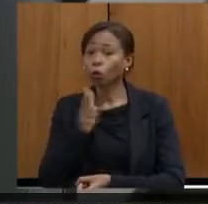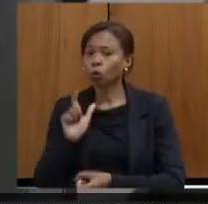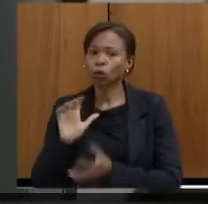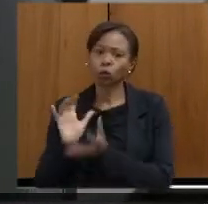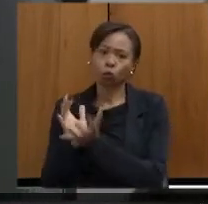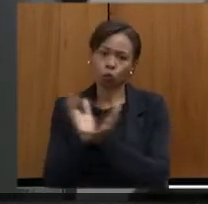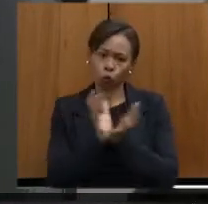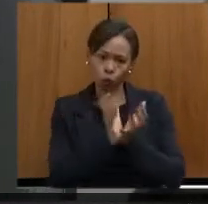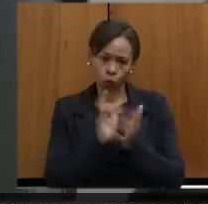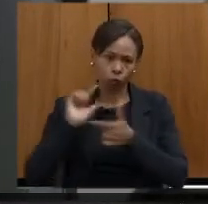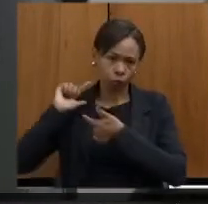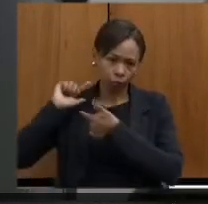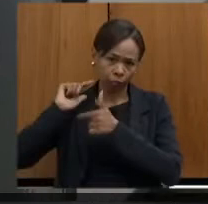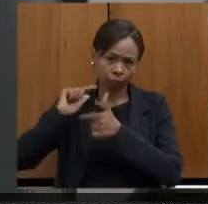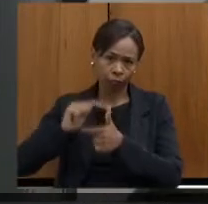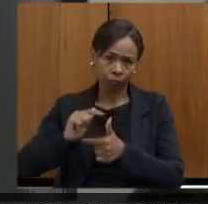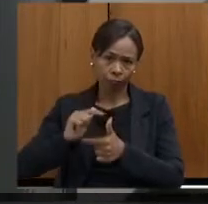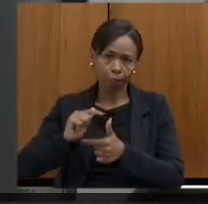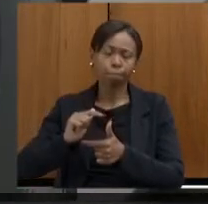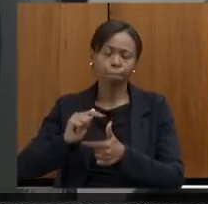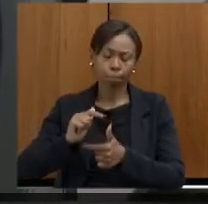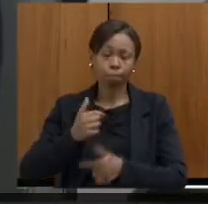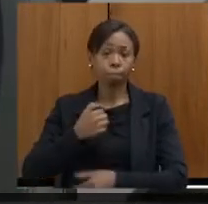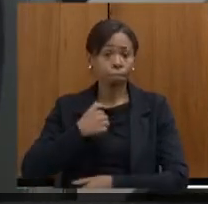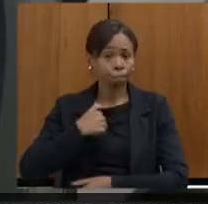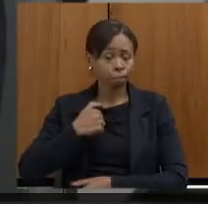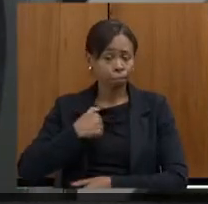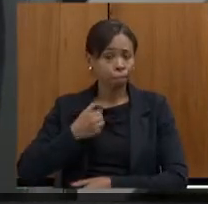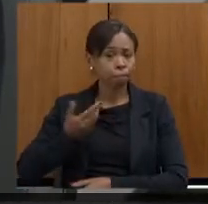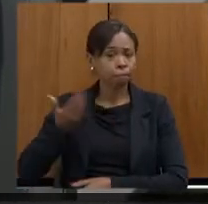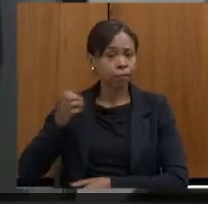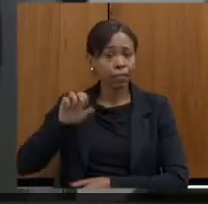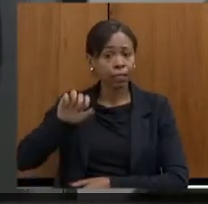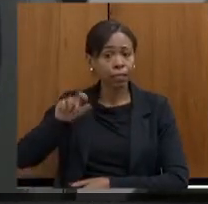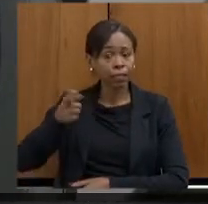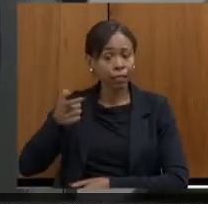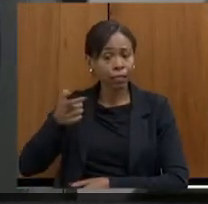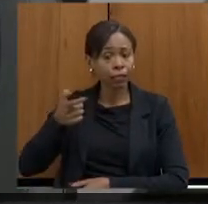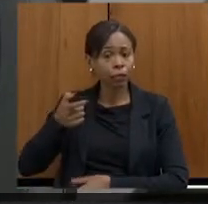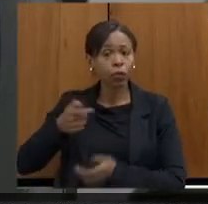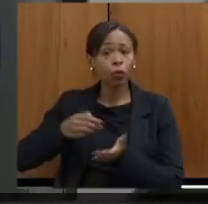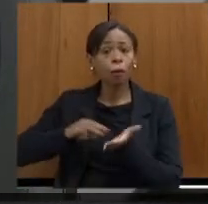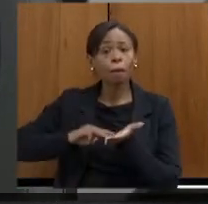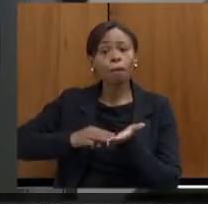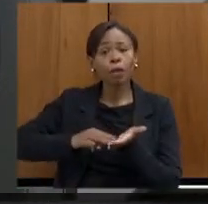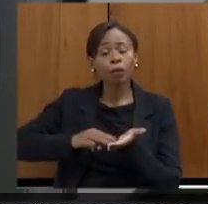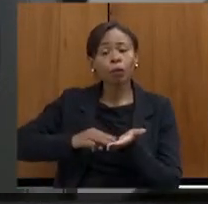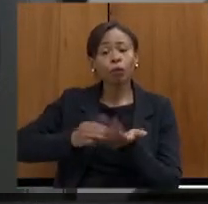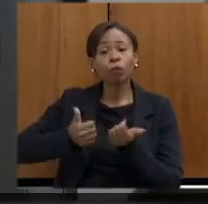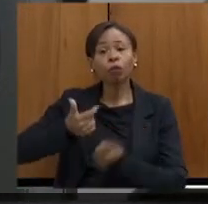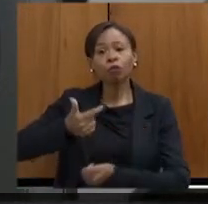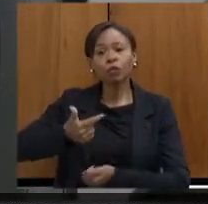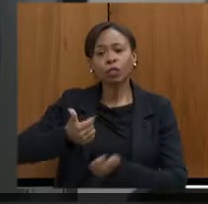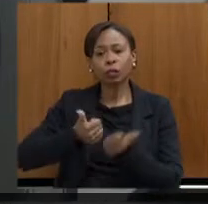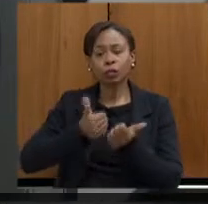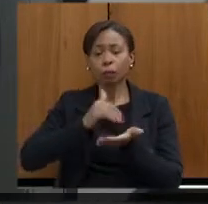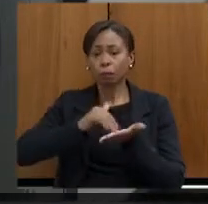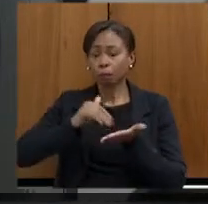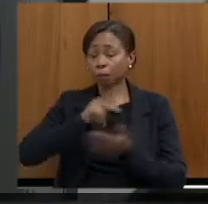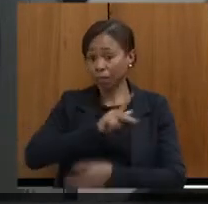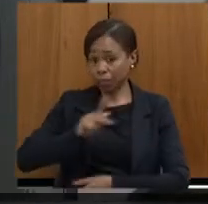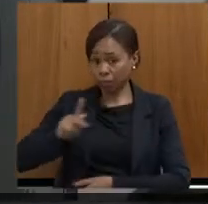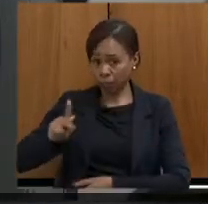tradicionais. Fui membro, no primeiro biênio, como vice-presidenta, da Comissão de